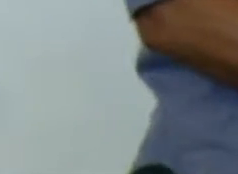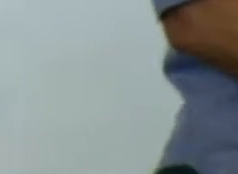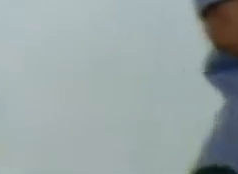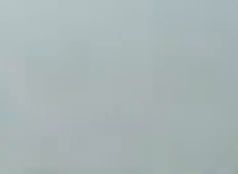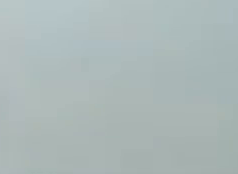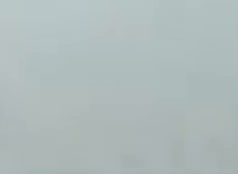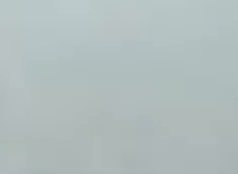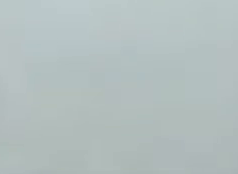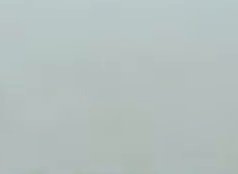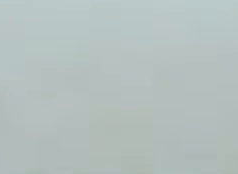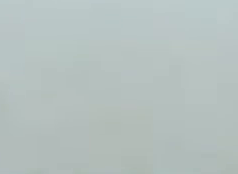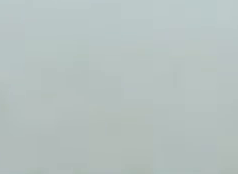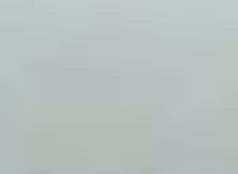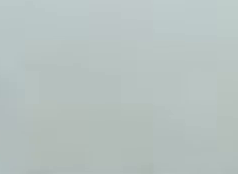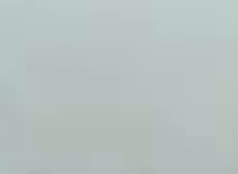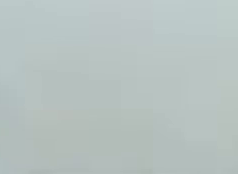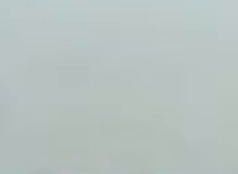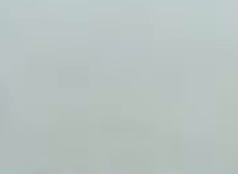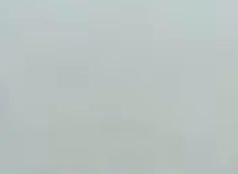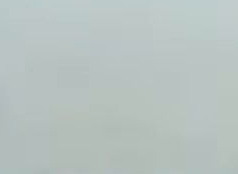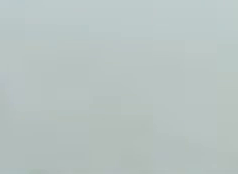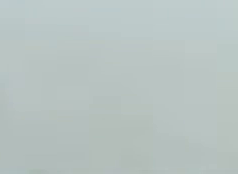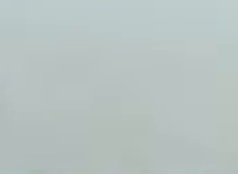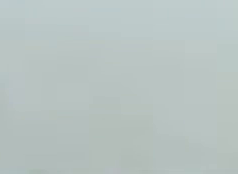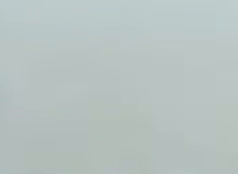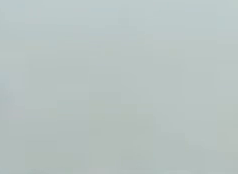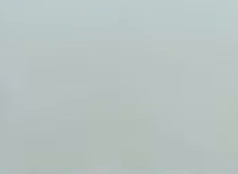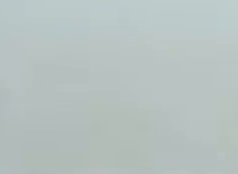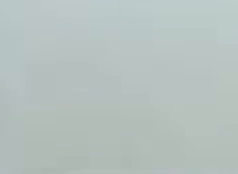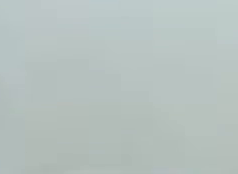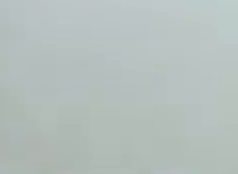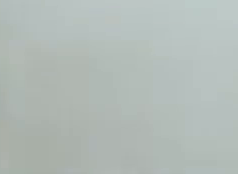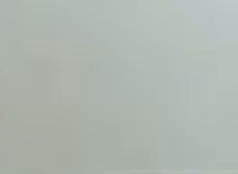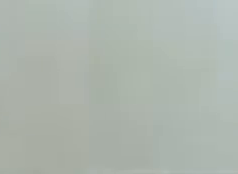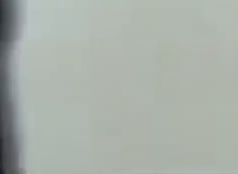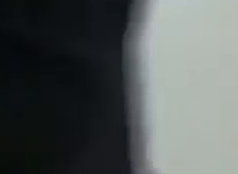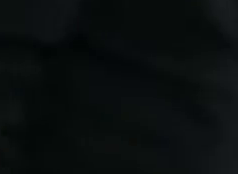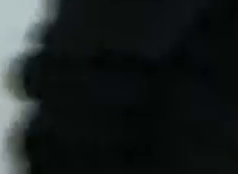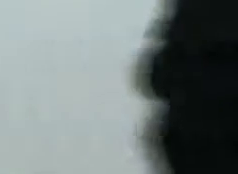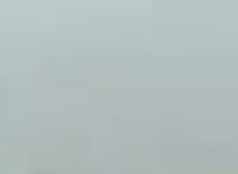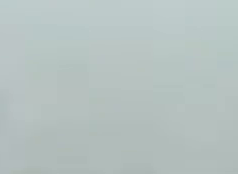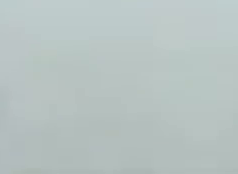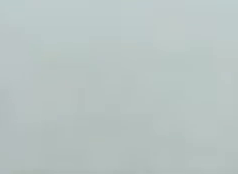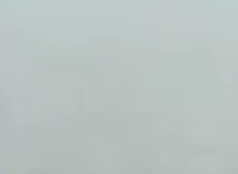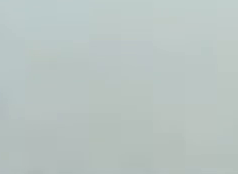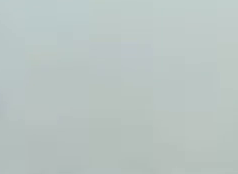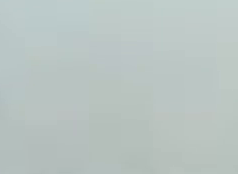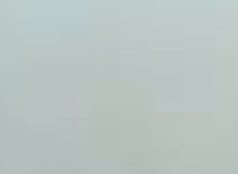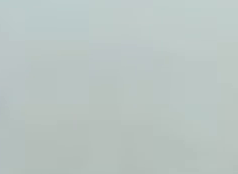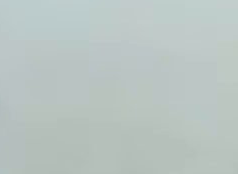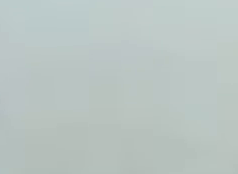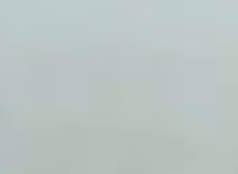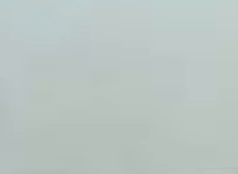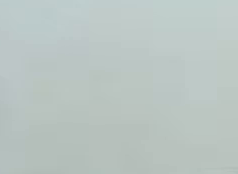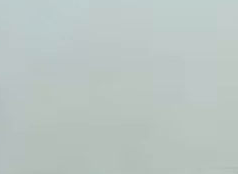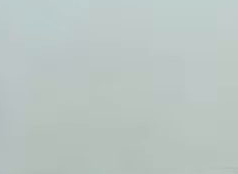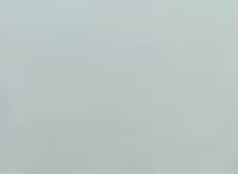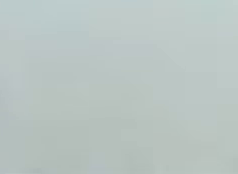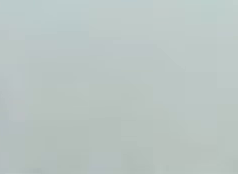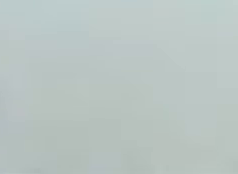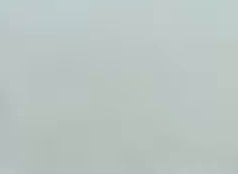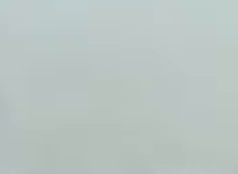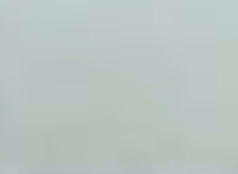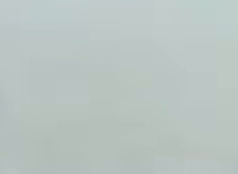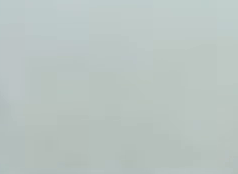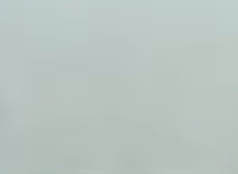muito frutíferas, importantíssimas, e devem ser colocadas no português claro. É proibido